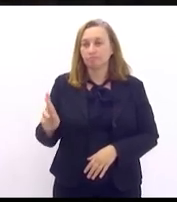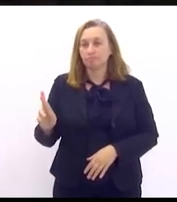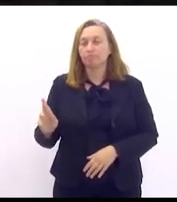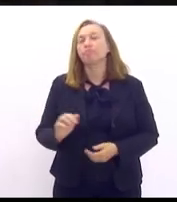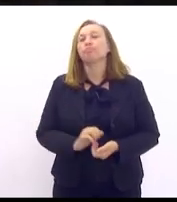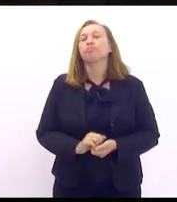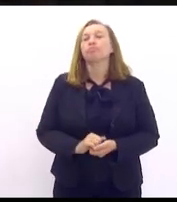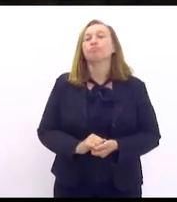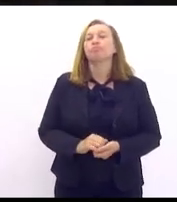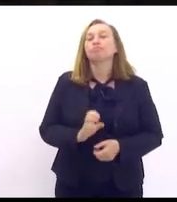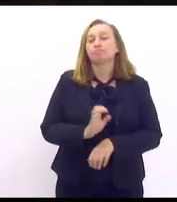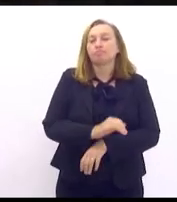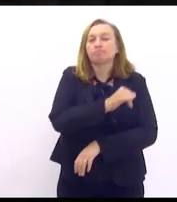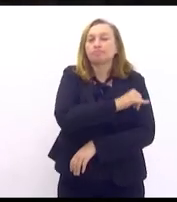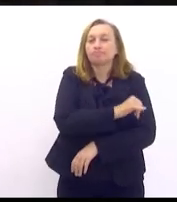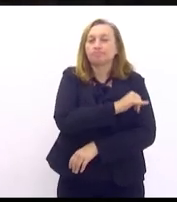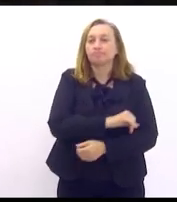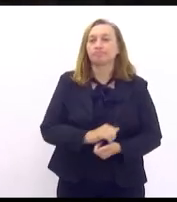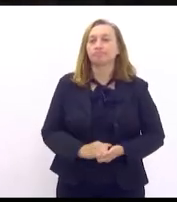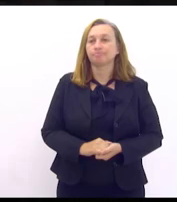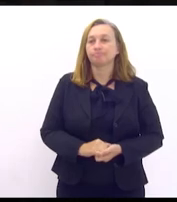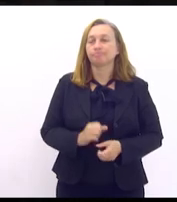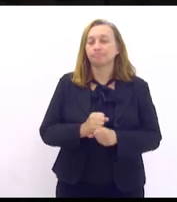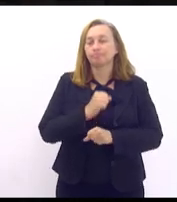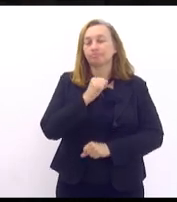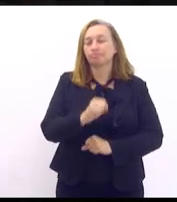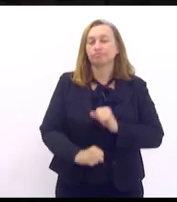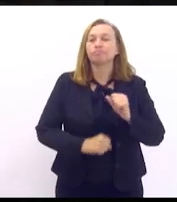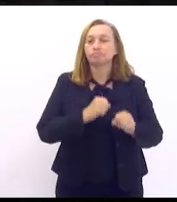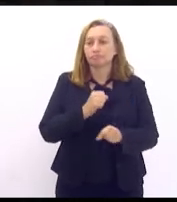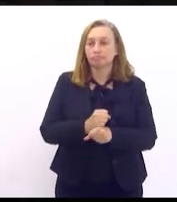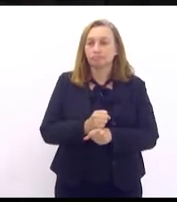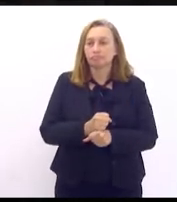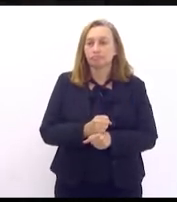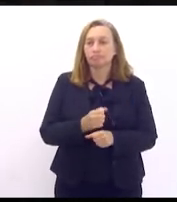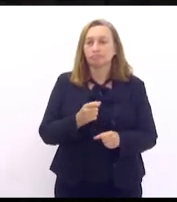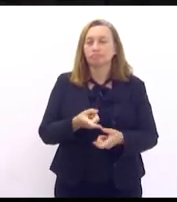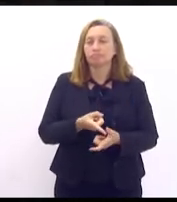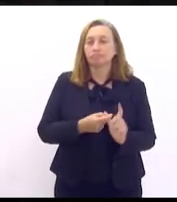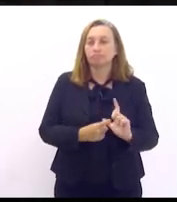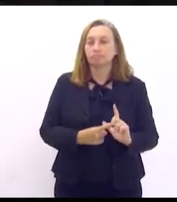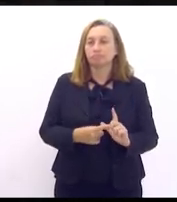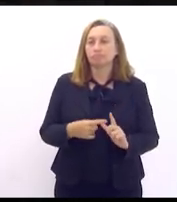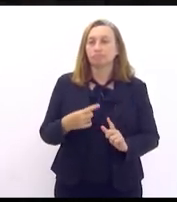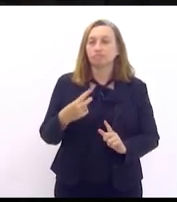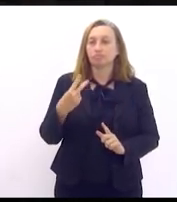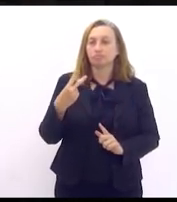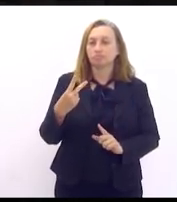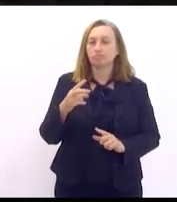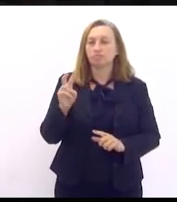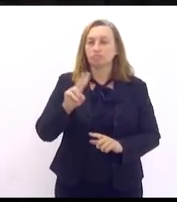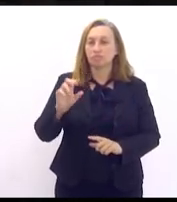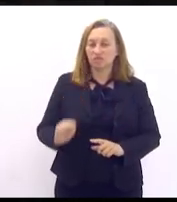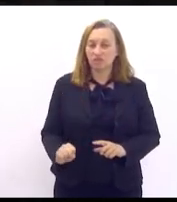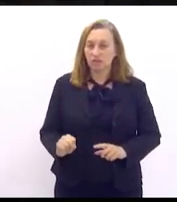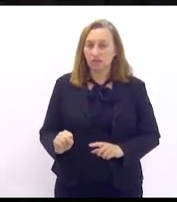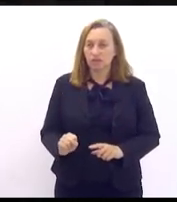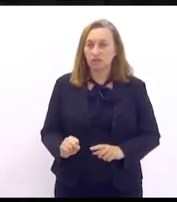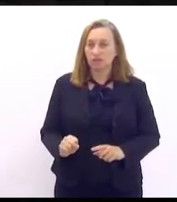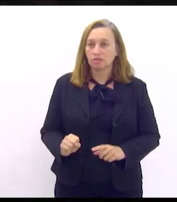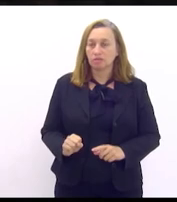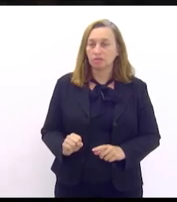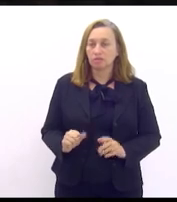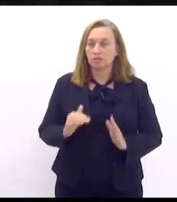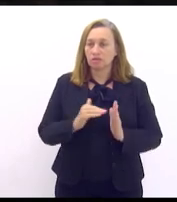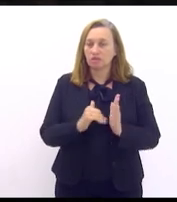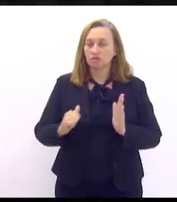Estado do Rio de Janeiro, talvez já no ano que vem, deva dois orçamentos. Ou seja, você tem que